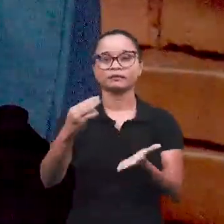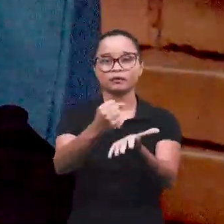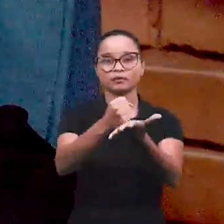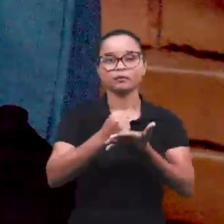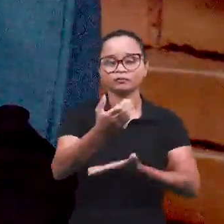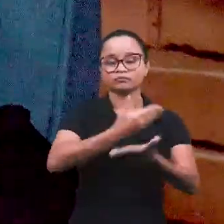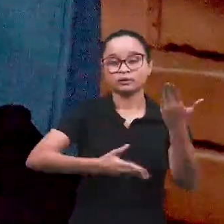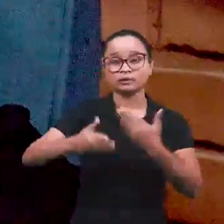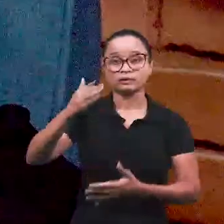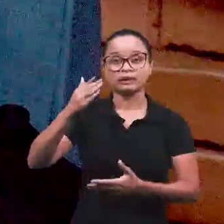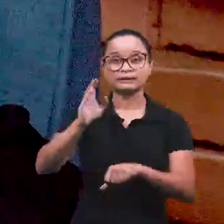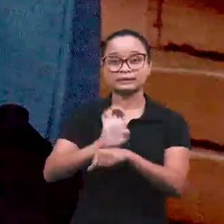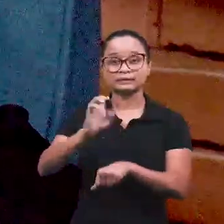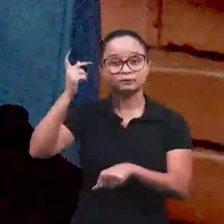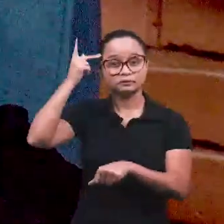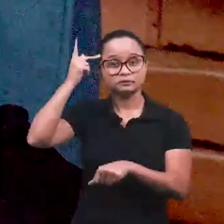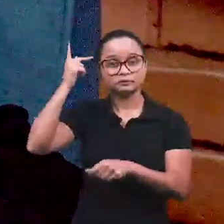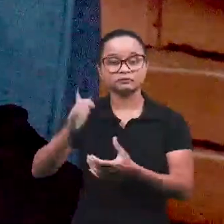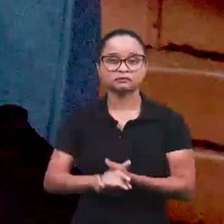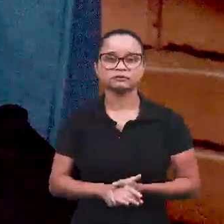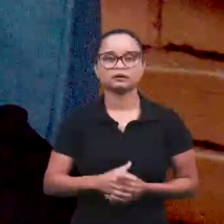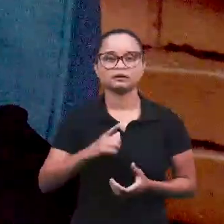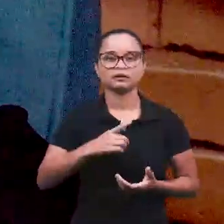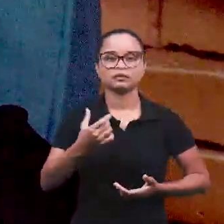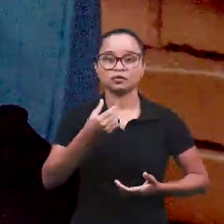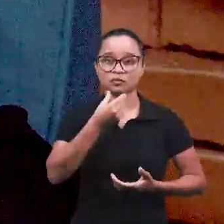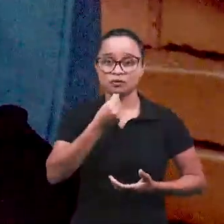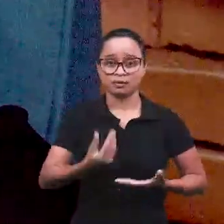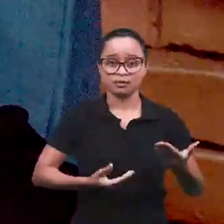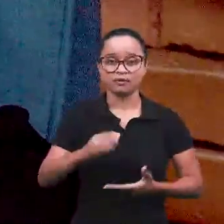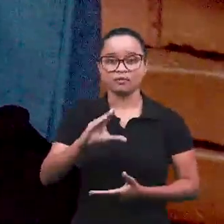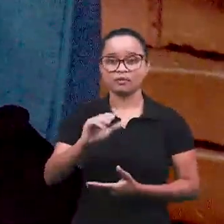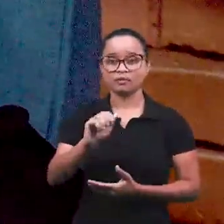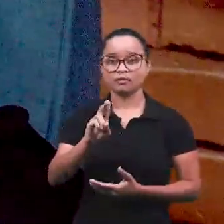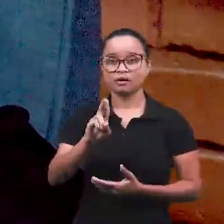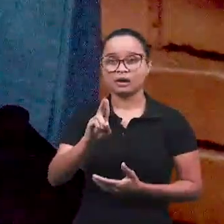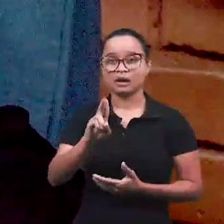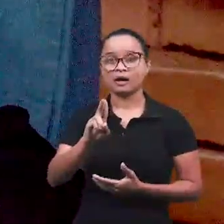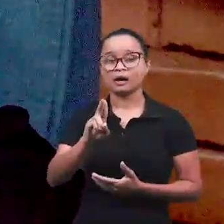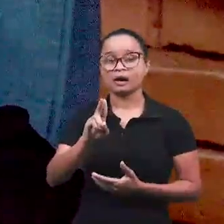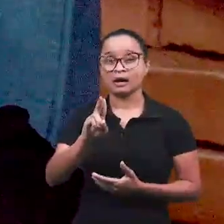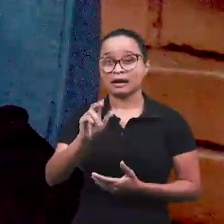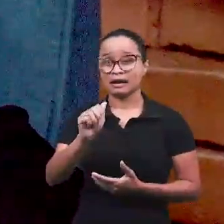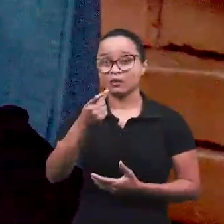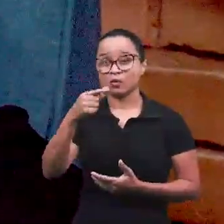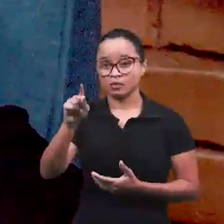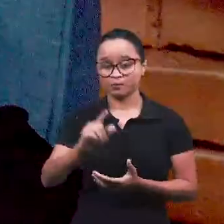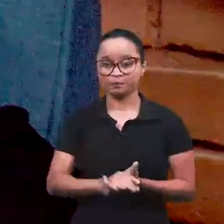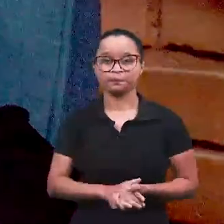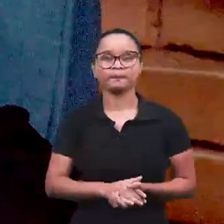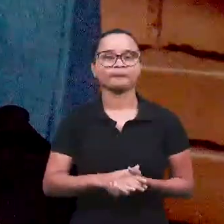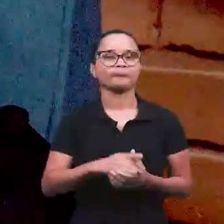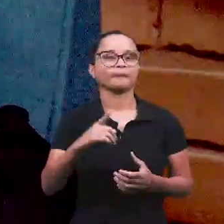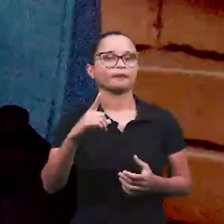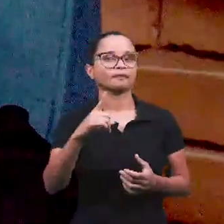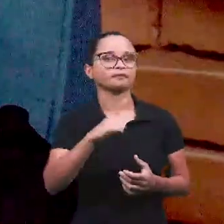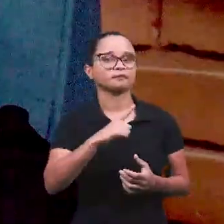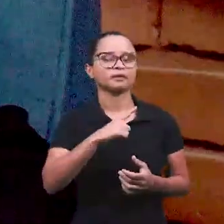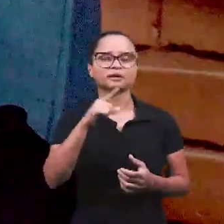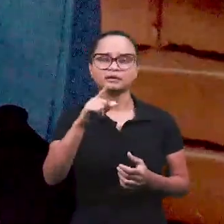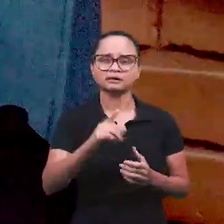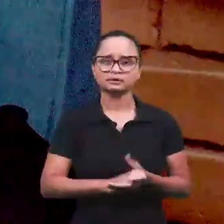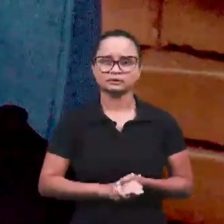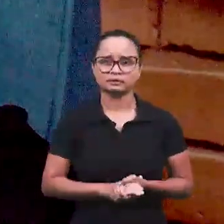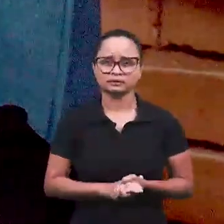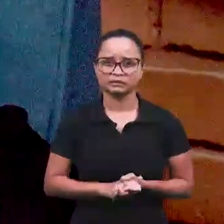de São Paulo. E quem escreveu foi o nosso irmão Cauã. O Cauã dos Santos Silva, ele